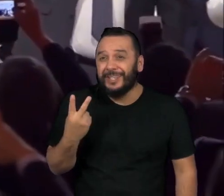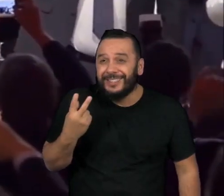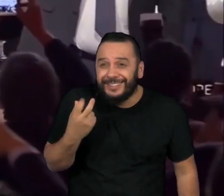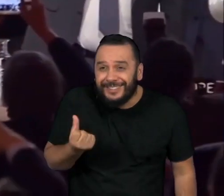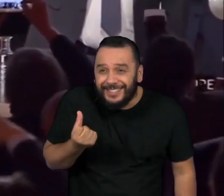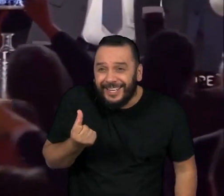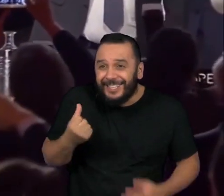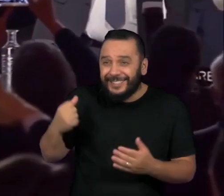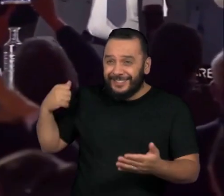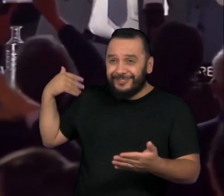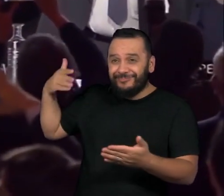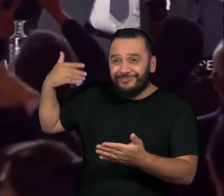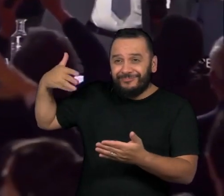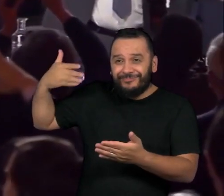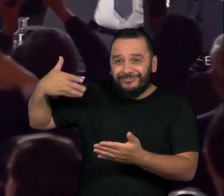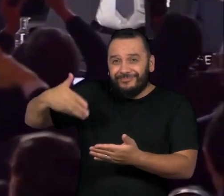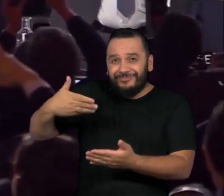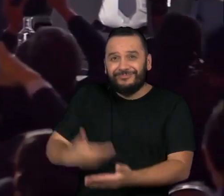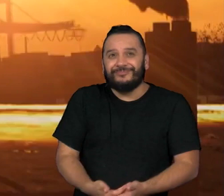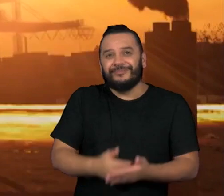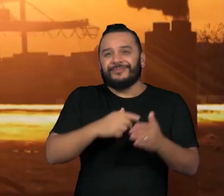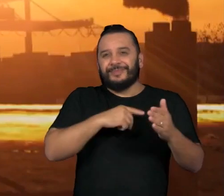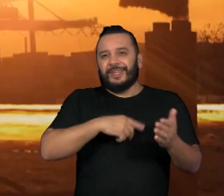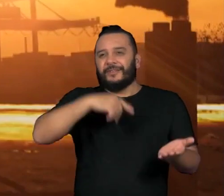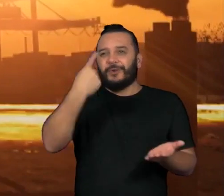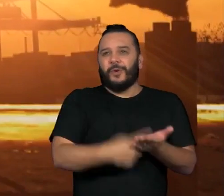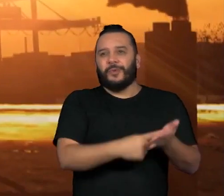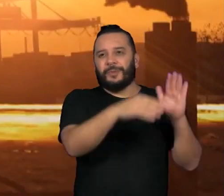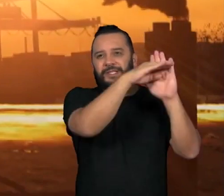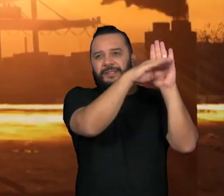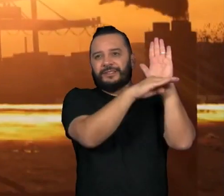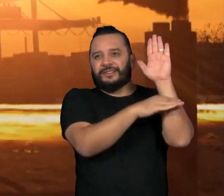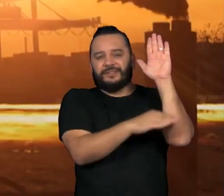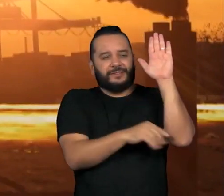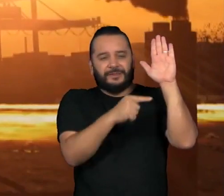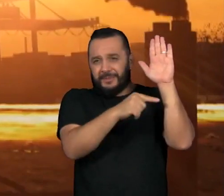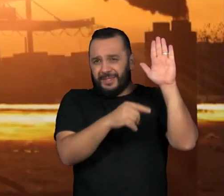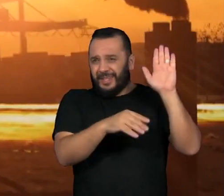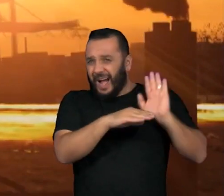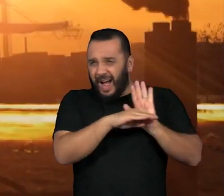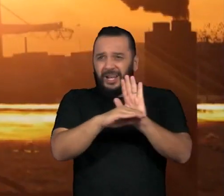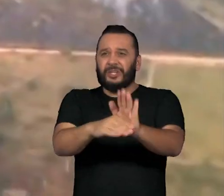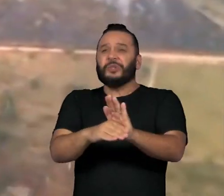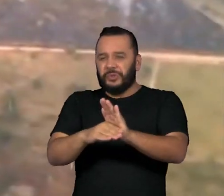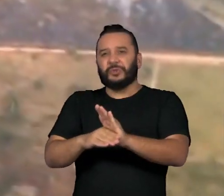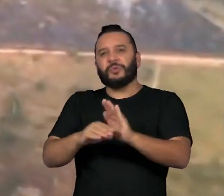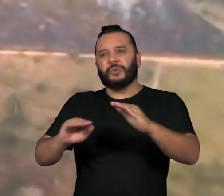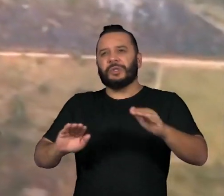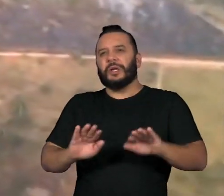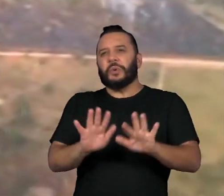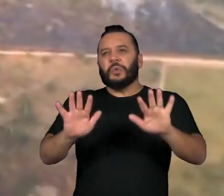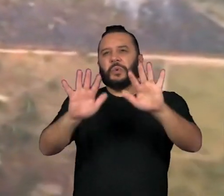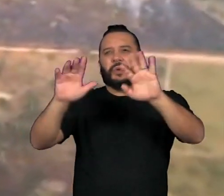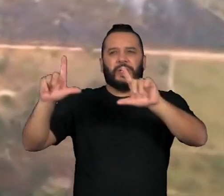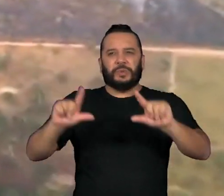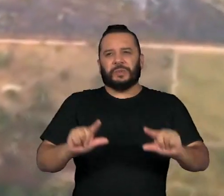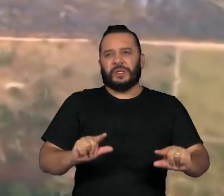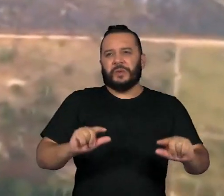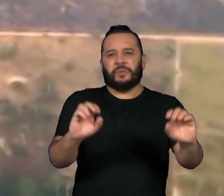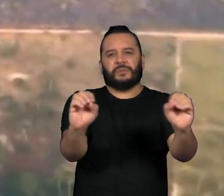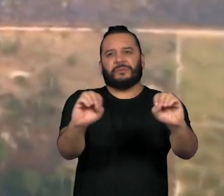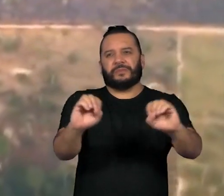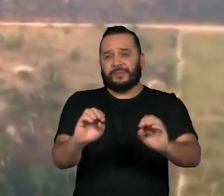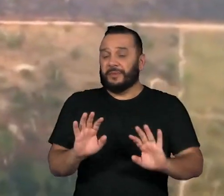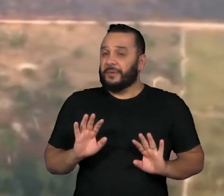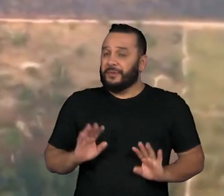que tivemos, realmente teve algum papel fundamental na redução das emissões. A razão disso é que os